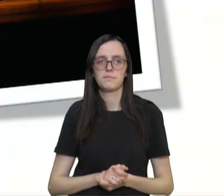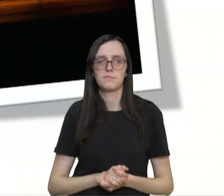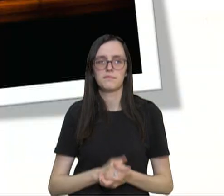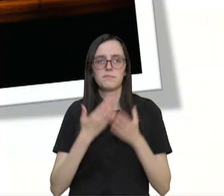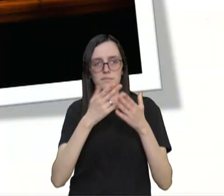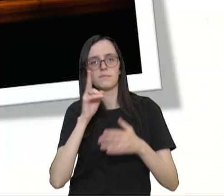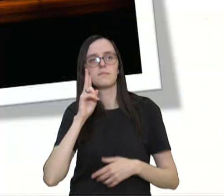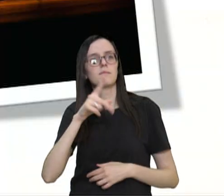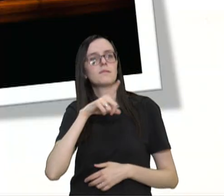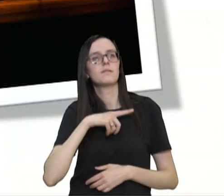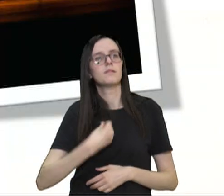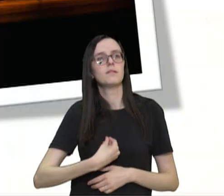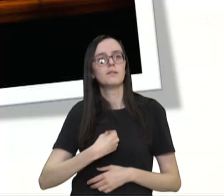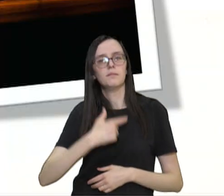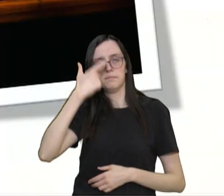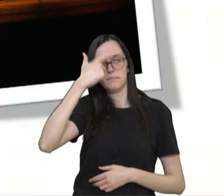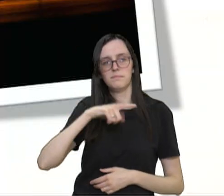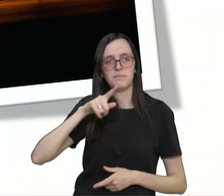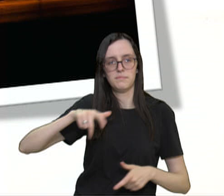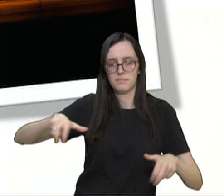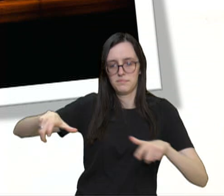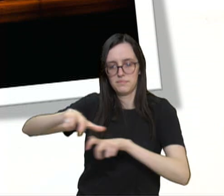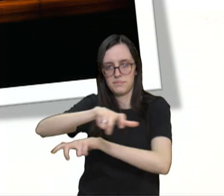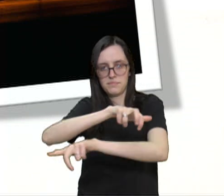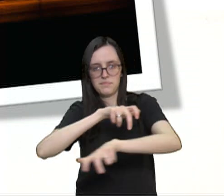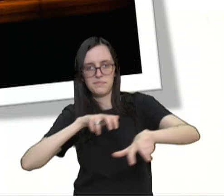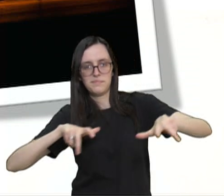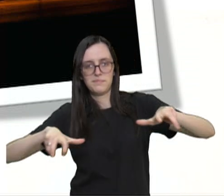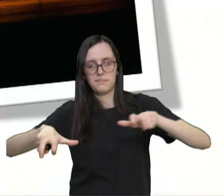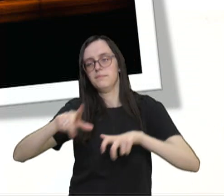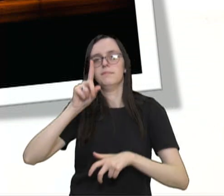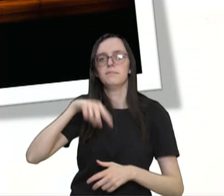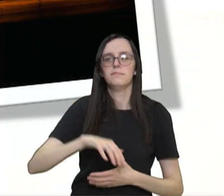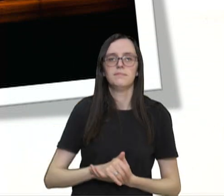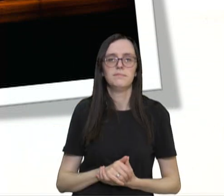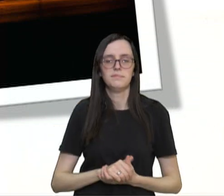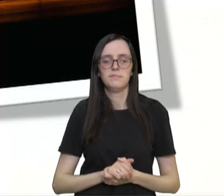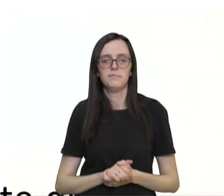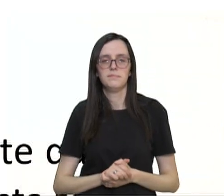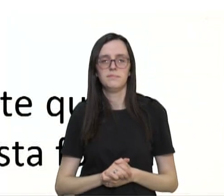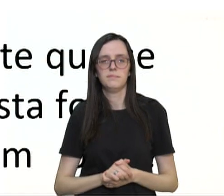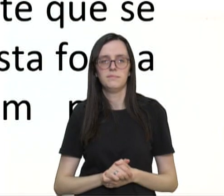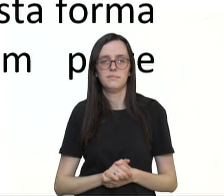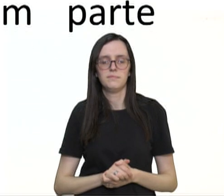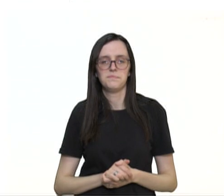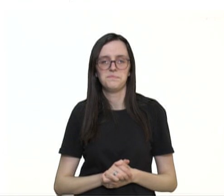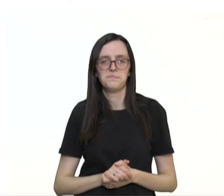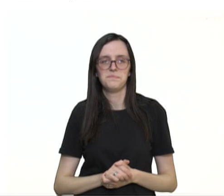Marionete, olha eu aqui, maravilha, né? Aqui uma representação de um teatro.